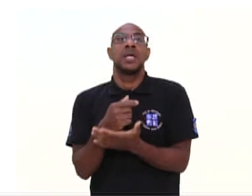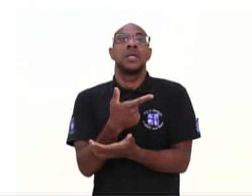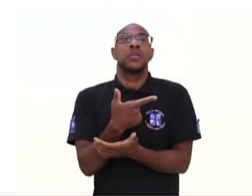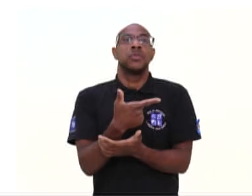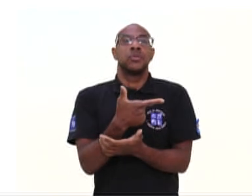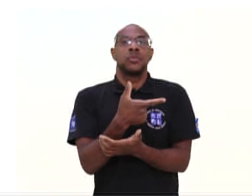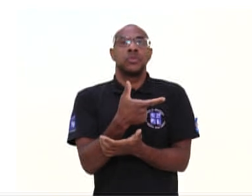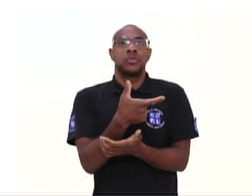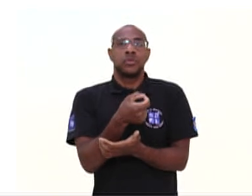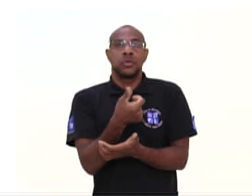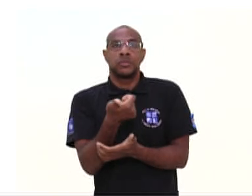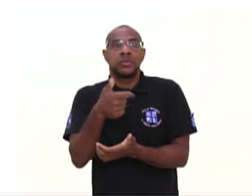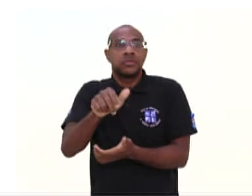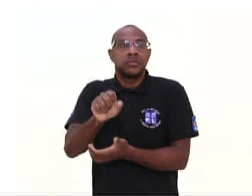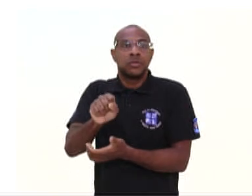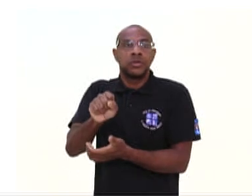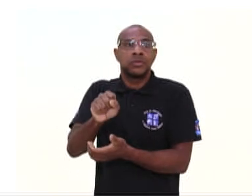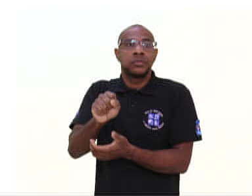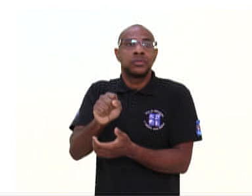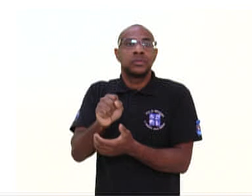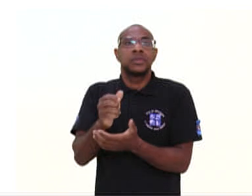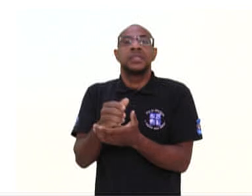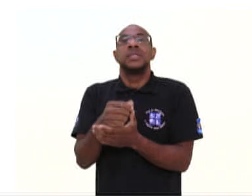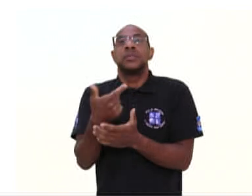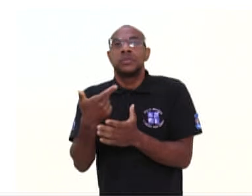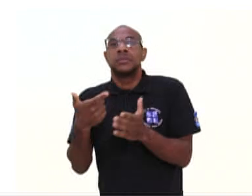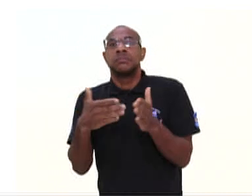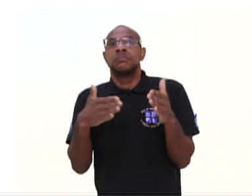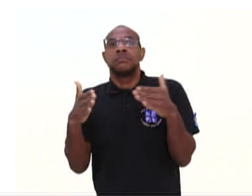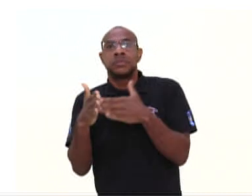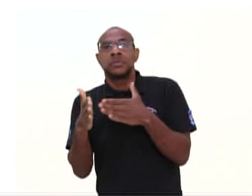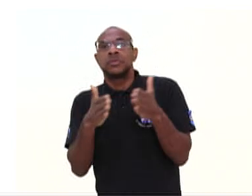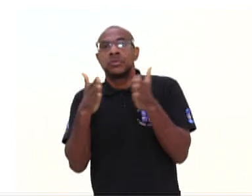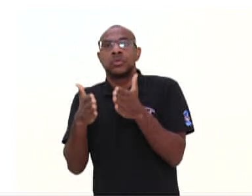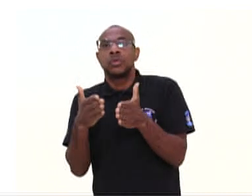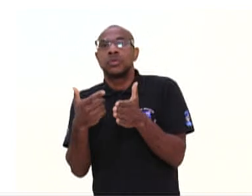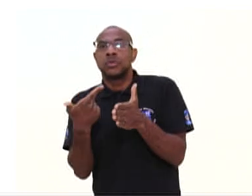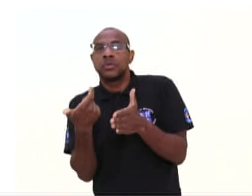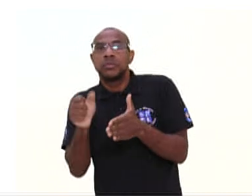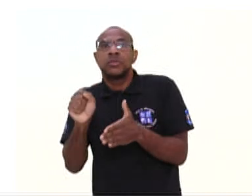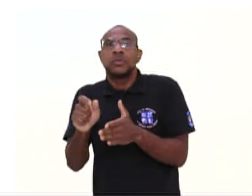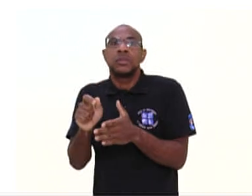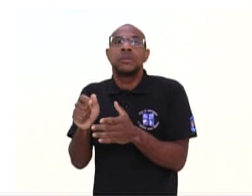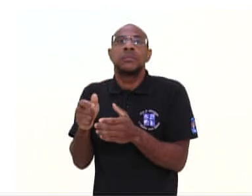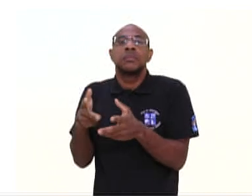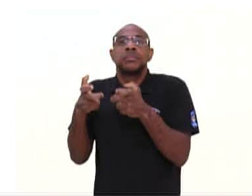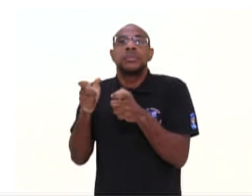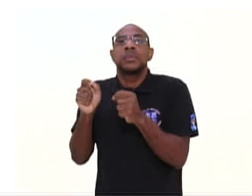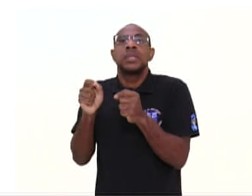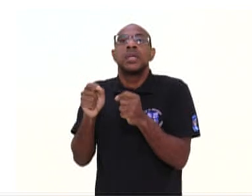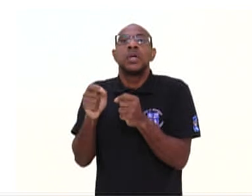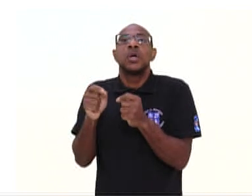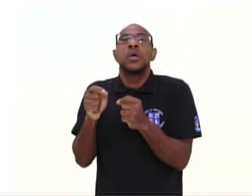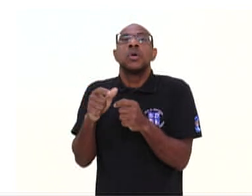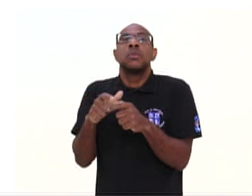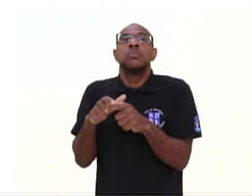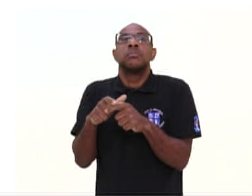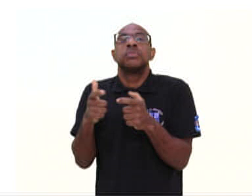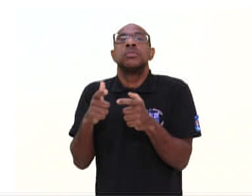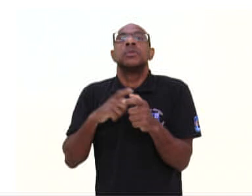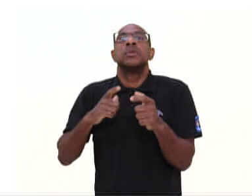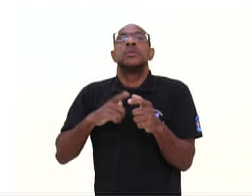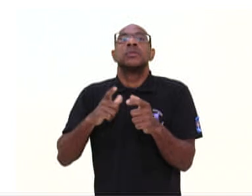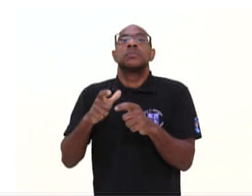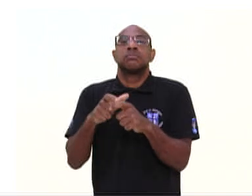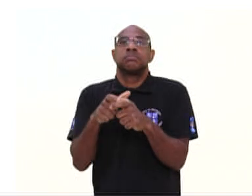para 2018, nesta passagem, observou-se um aumento substancial do número de domicílios brasileiros em que havia televisão de